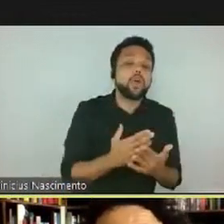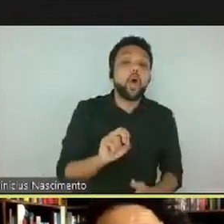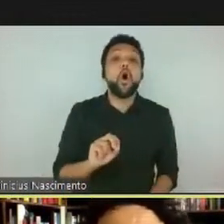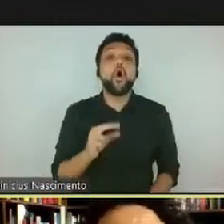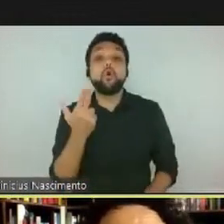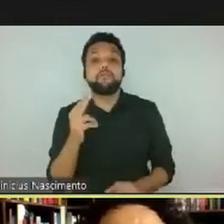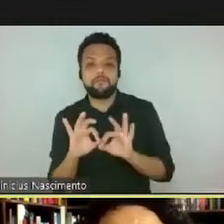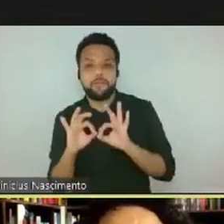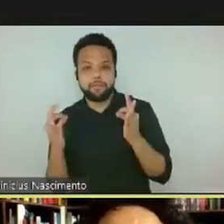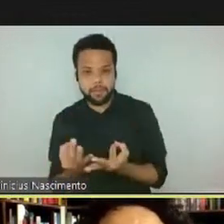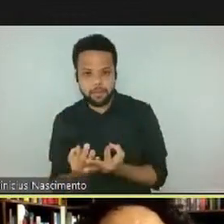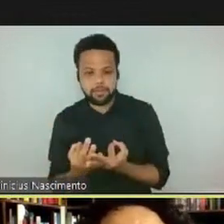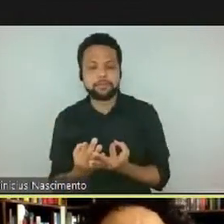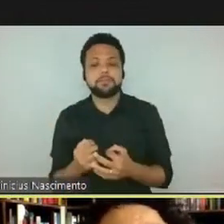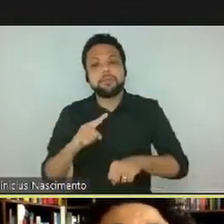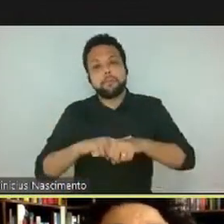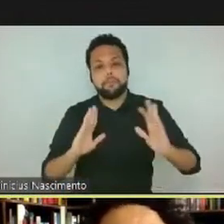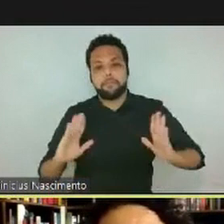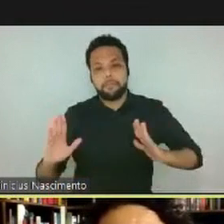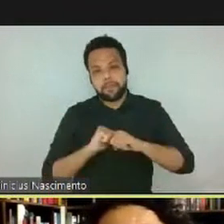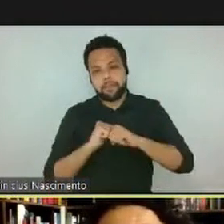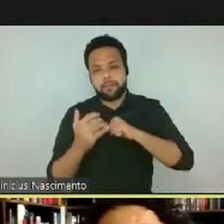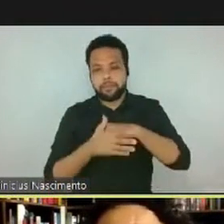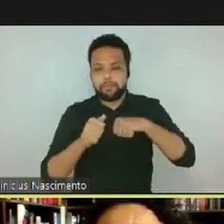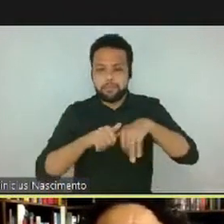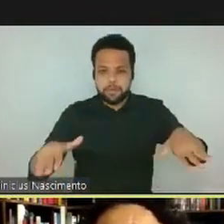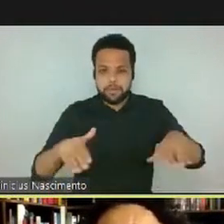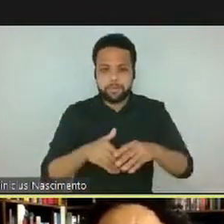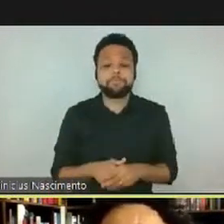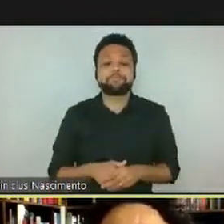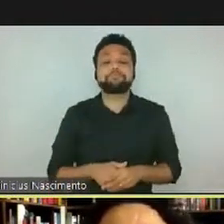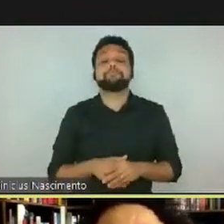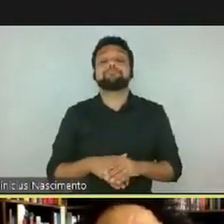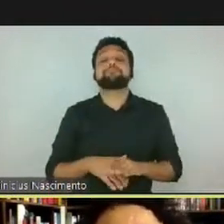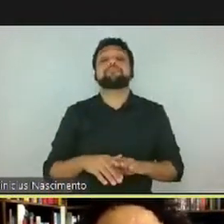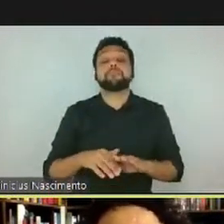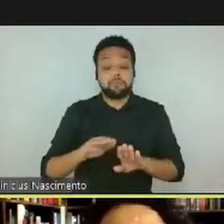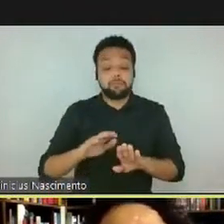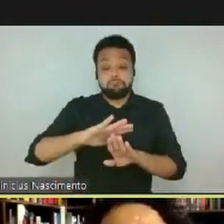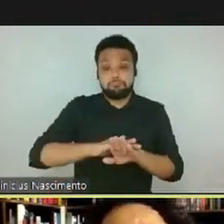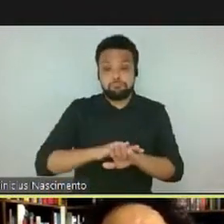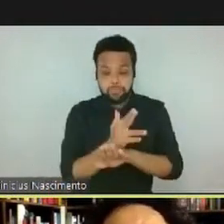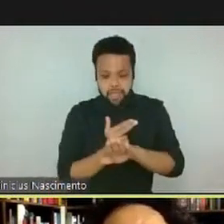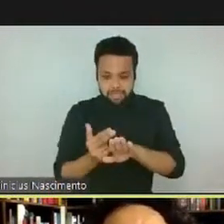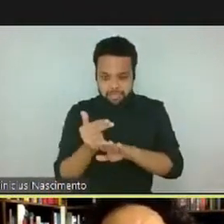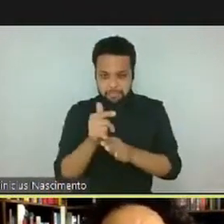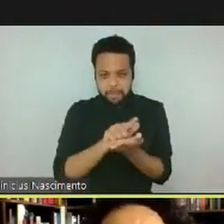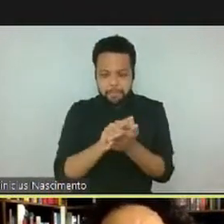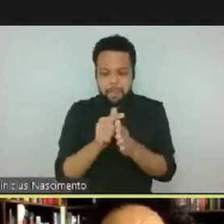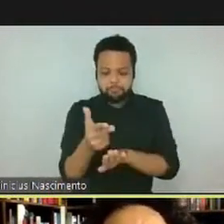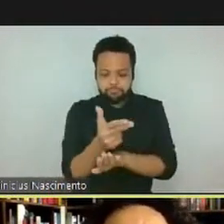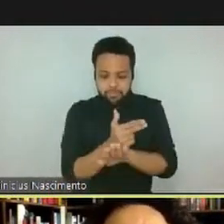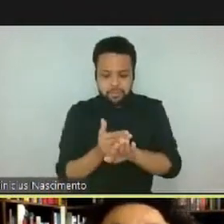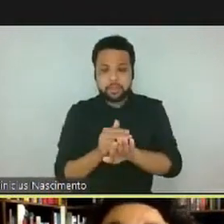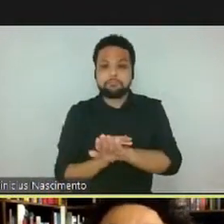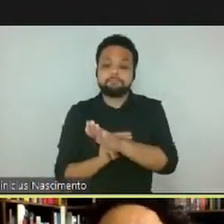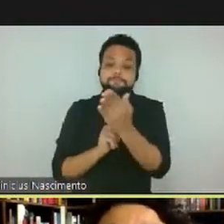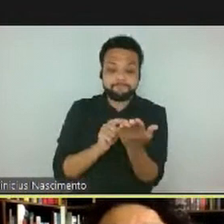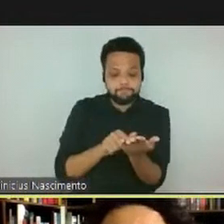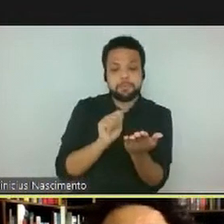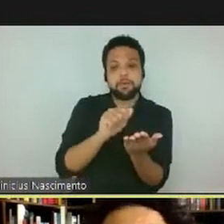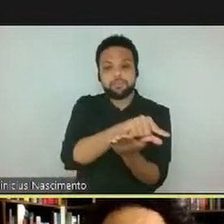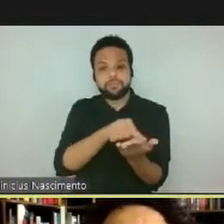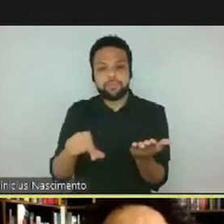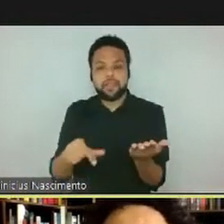família em tempos de pandemia. No verso da folha, a criança pode escrever uma frase ou uma pequena descrição do desenho, colocar